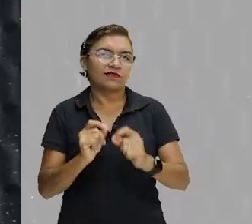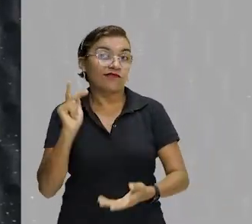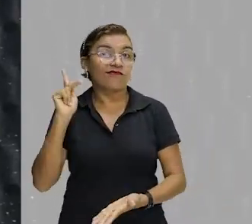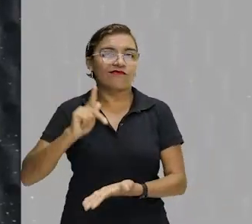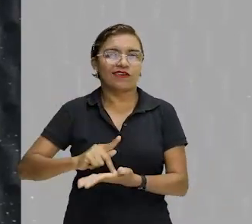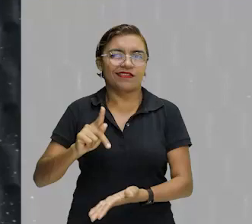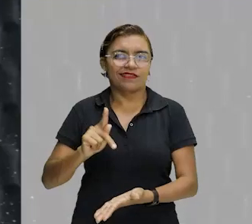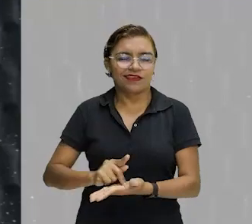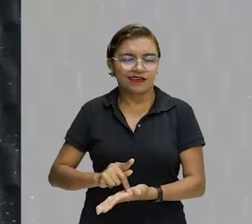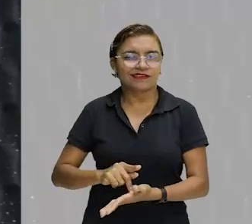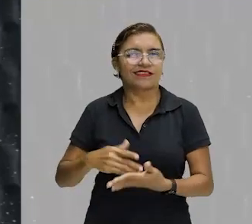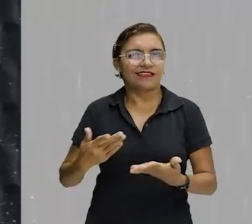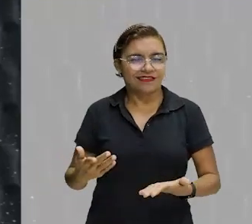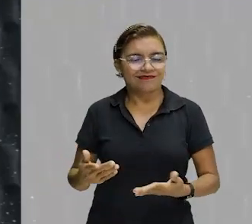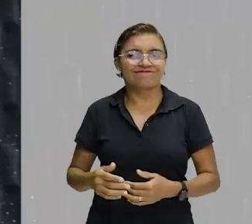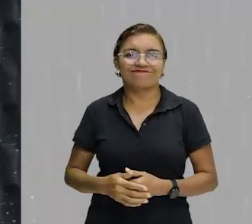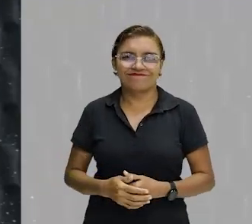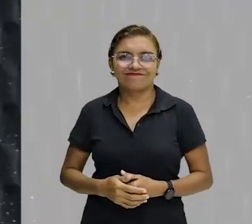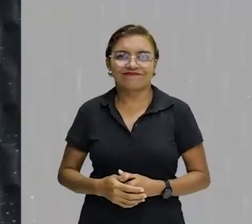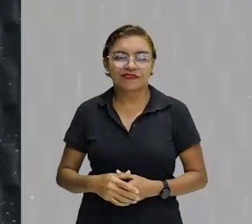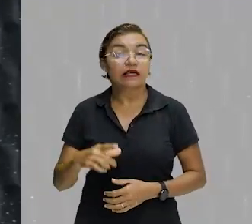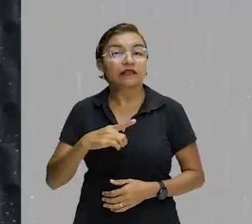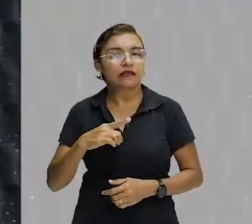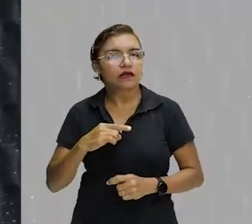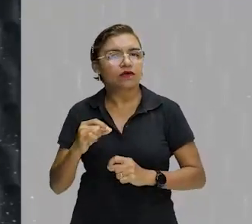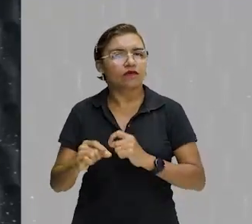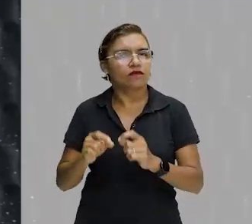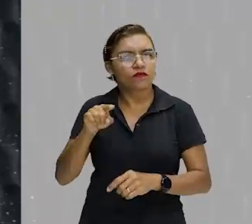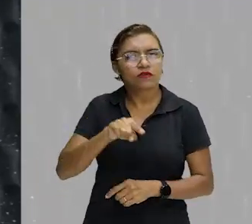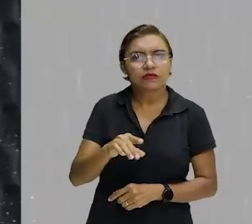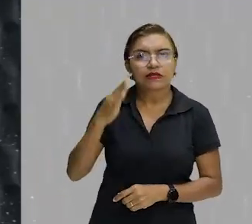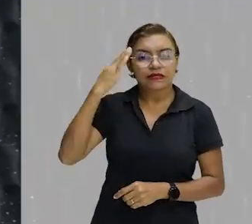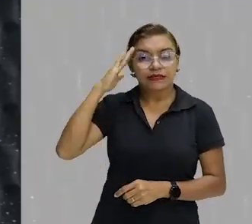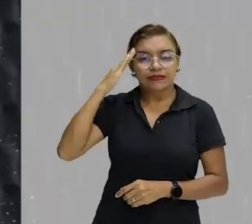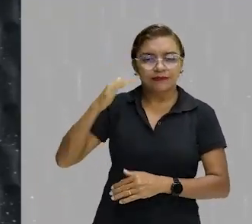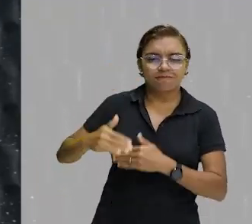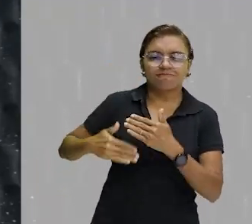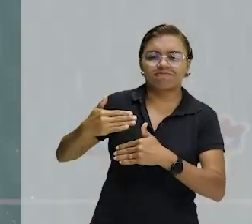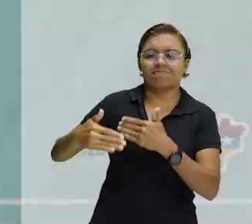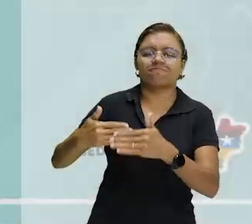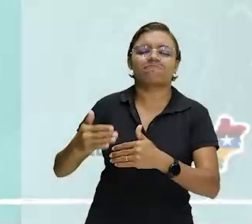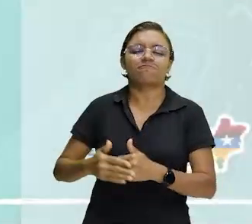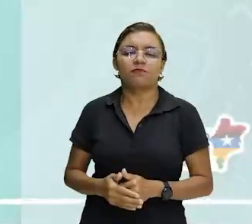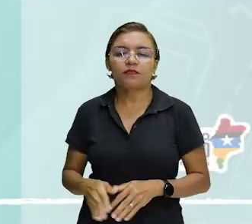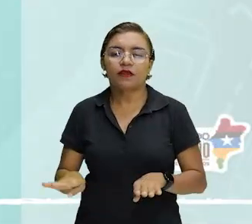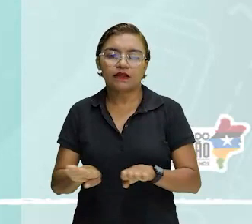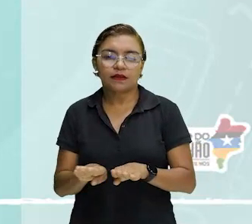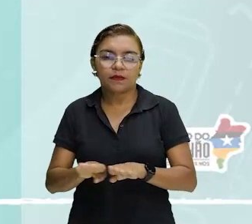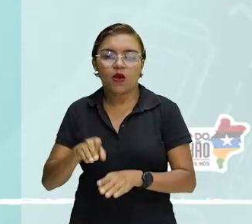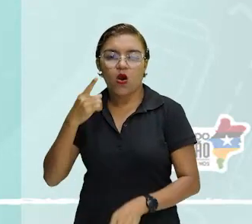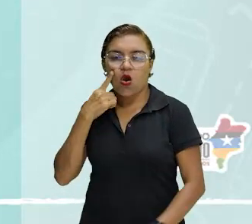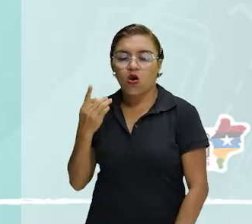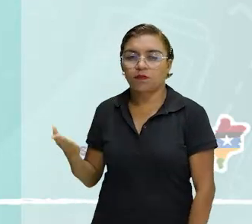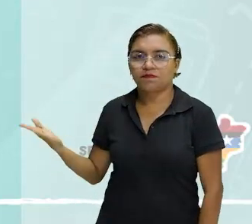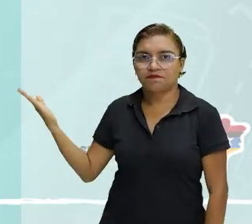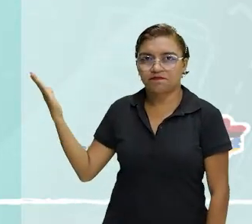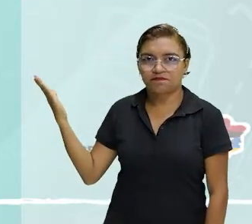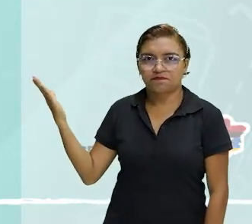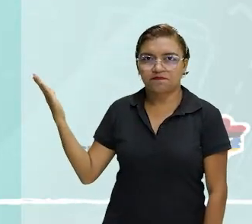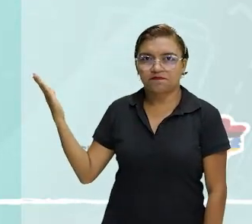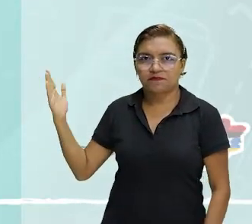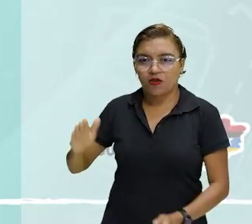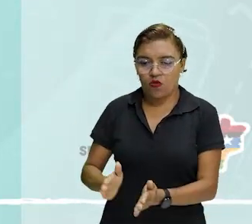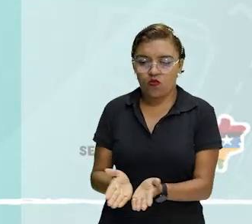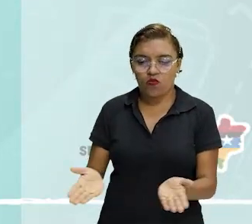verdade. Aí é que entra o grande lance de você entender esses processos. Cerâmica indígena com